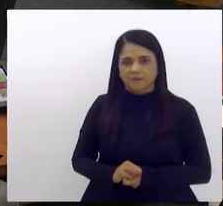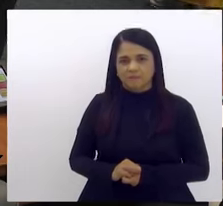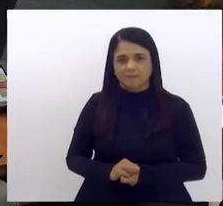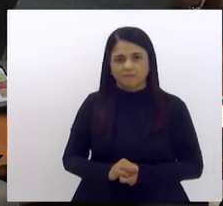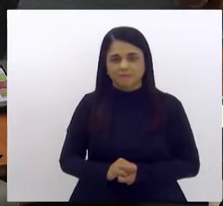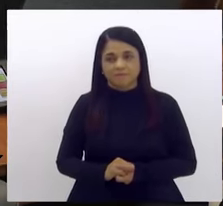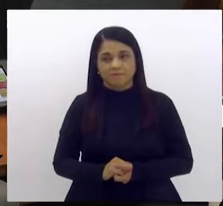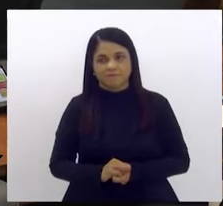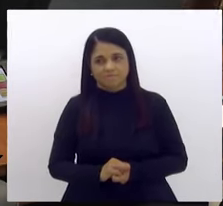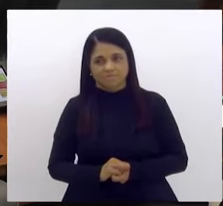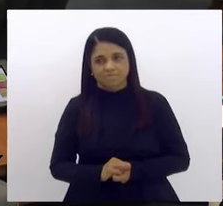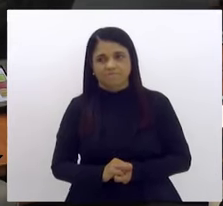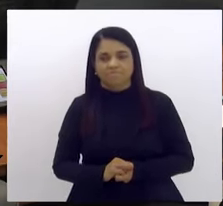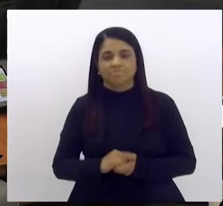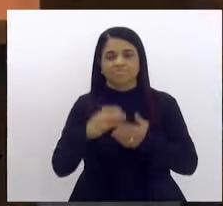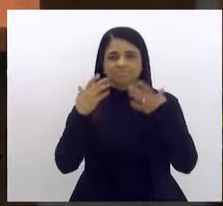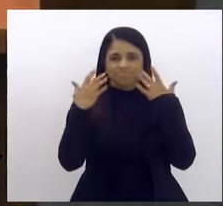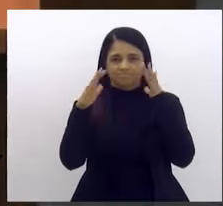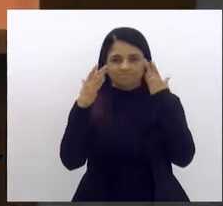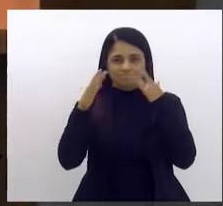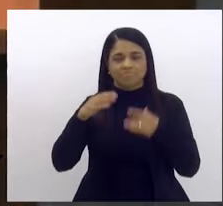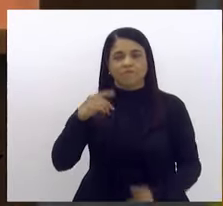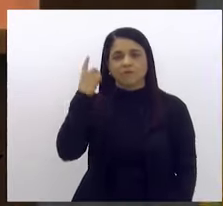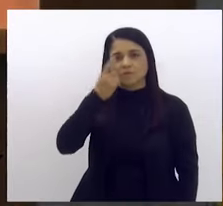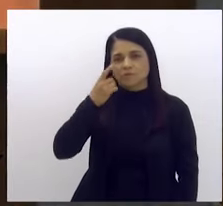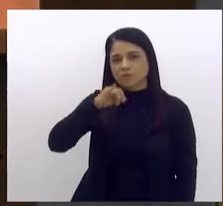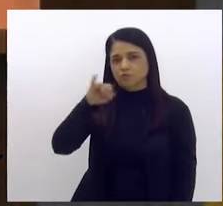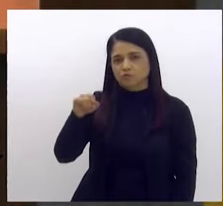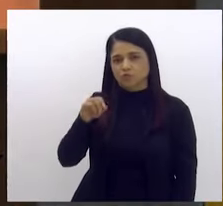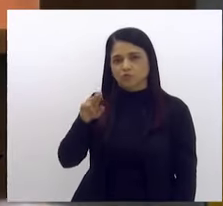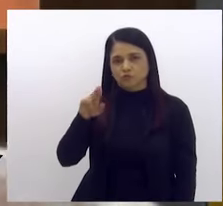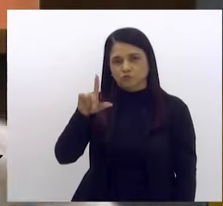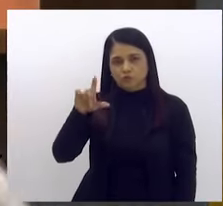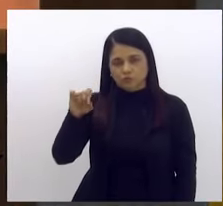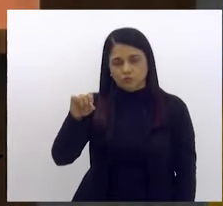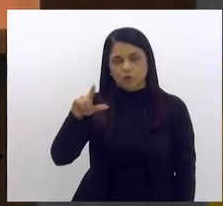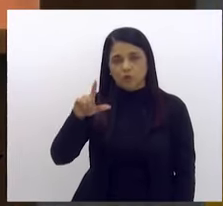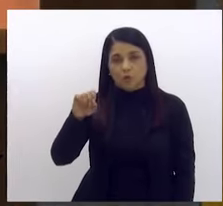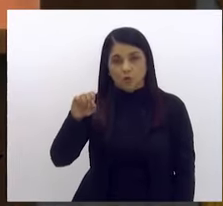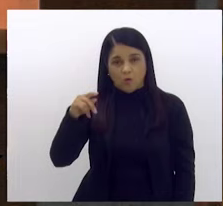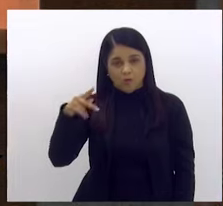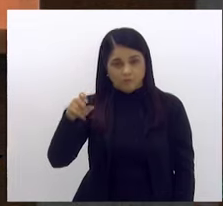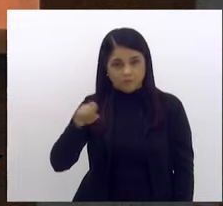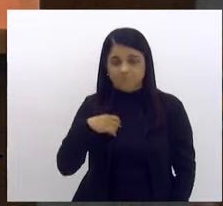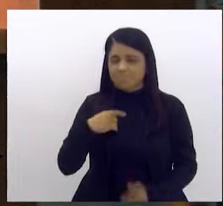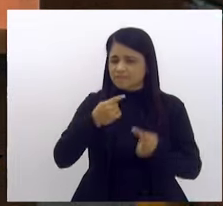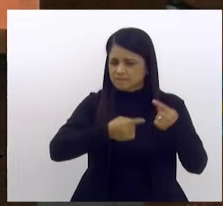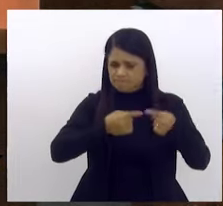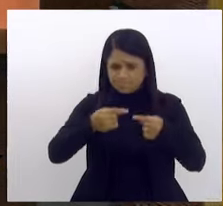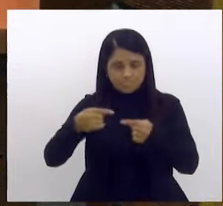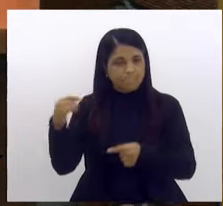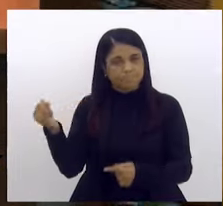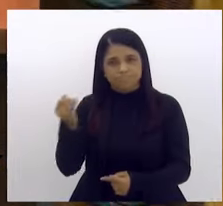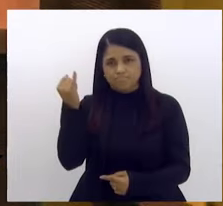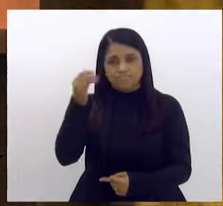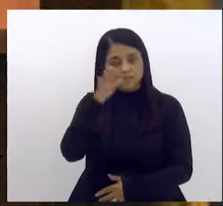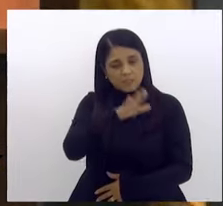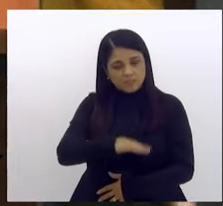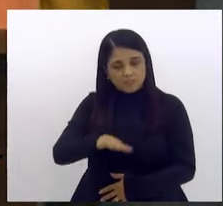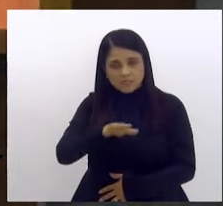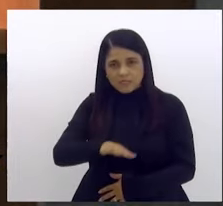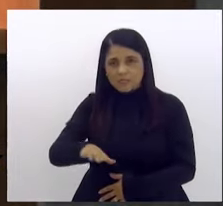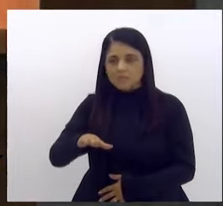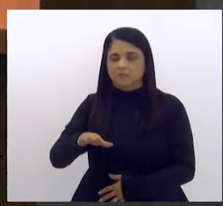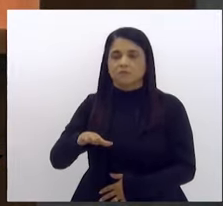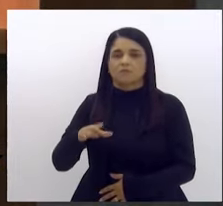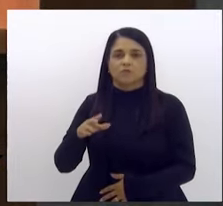Senhor presidente, parabenizando o deputado Júlio Lopes pela iniciativa. Debate fundamental. As crianças com altas